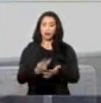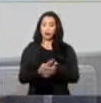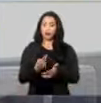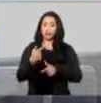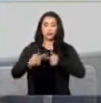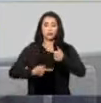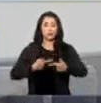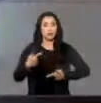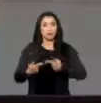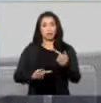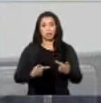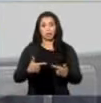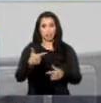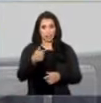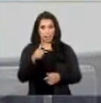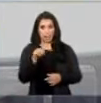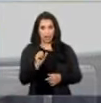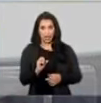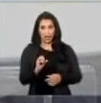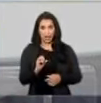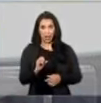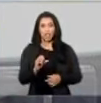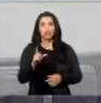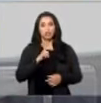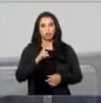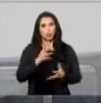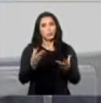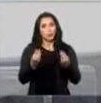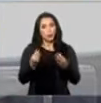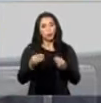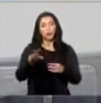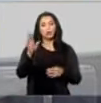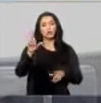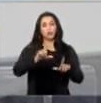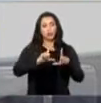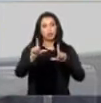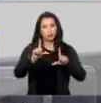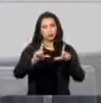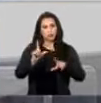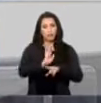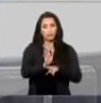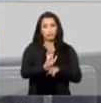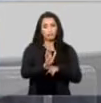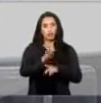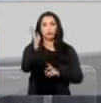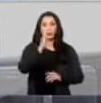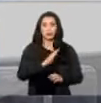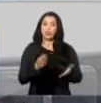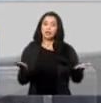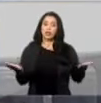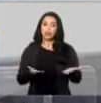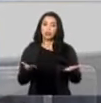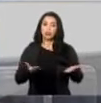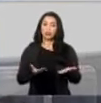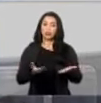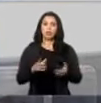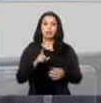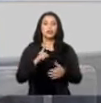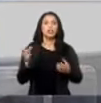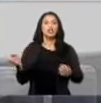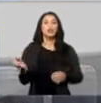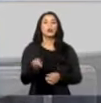o que não acontecia nos anos 70. As pessoas iam ao cinema e tinham filmes brasileiros. Na televisão não teve. Agora nós estamos entrando num novo ciclo, o ciclo do streaming. As